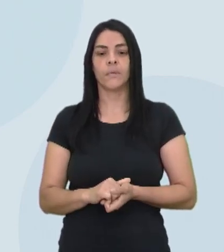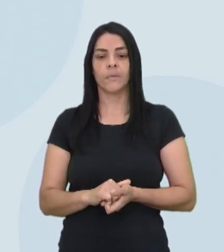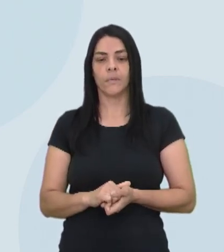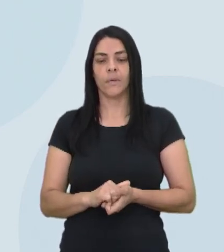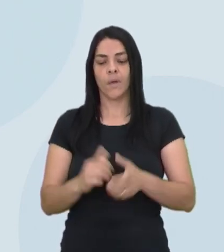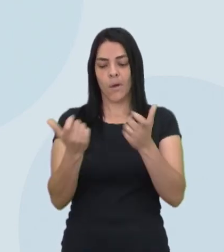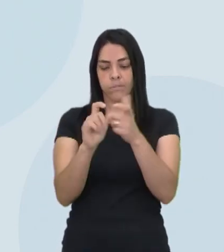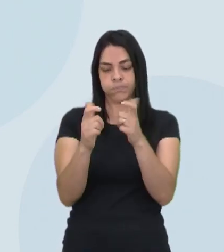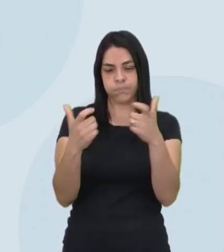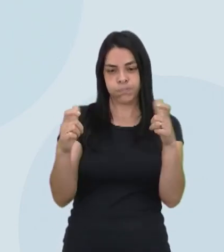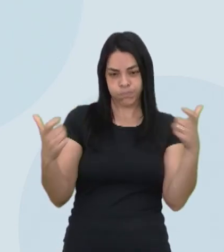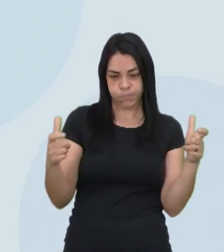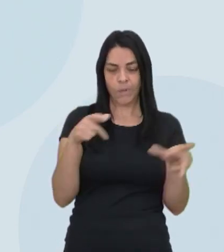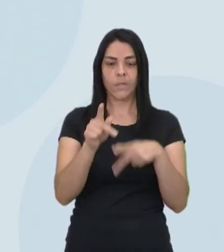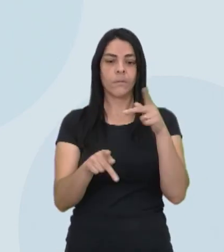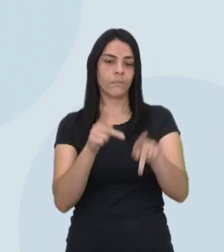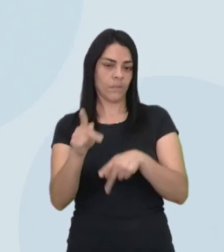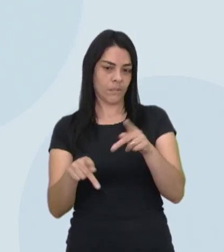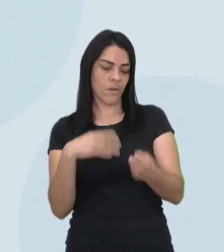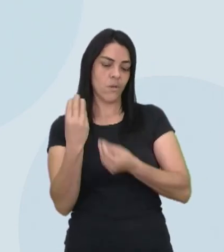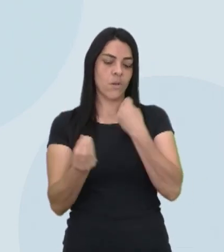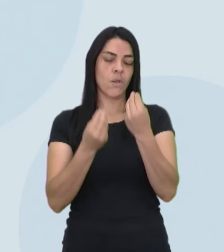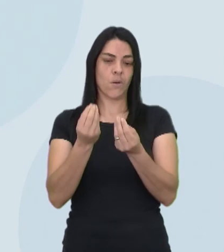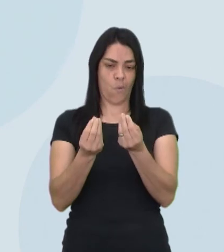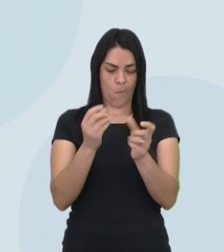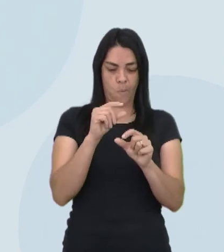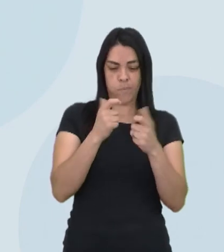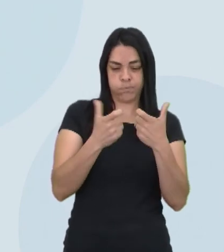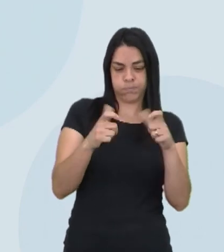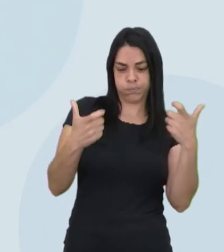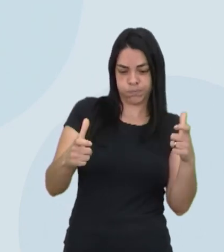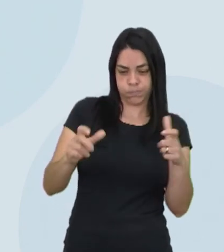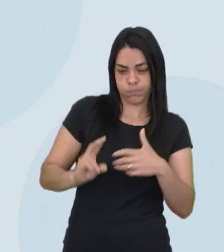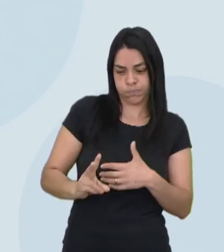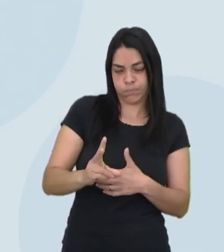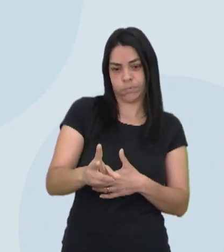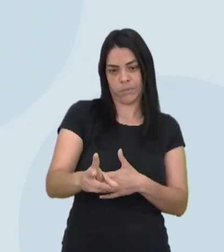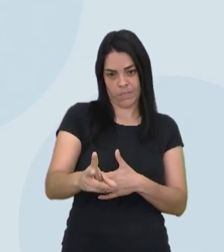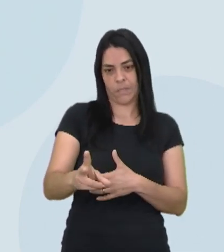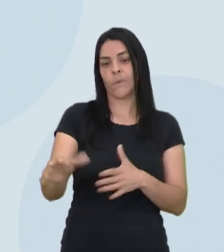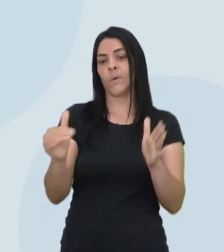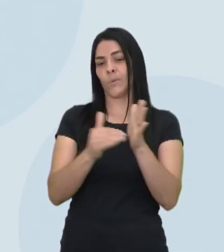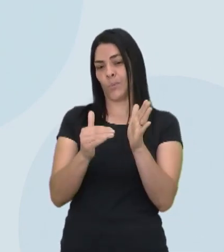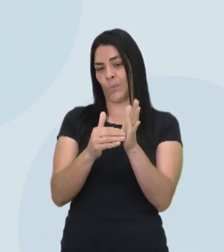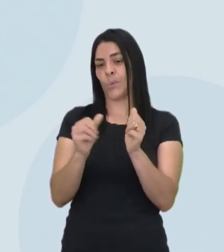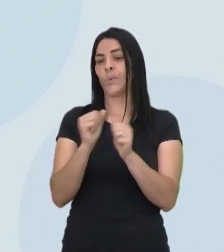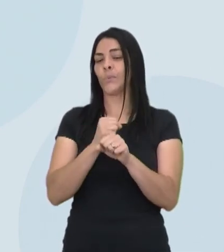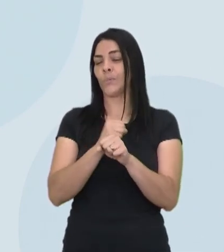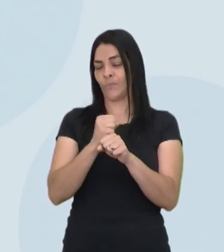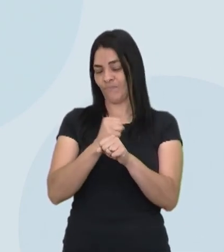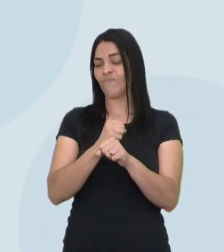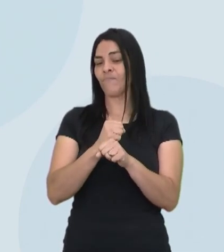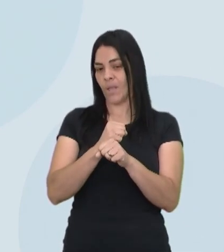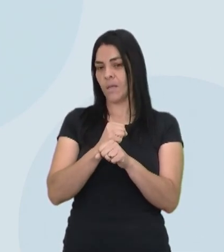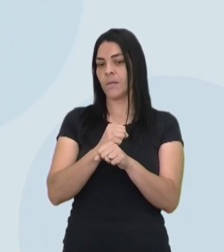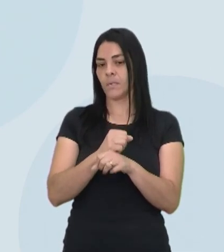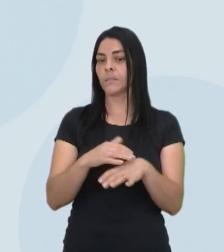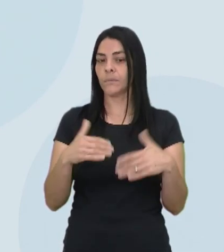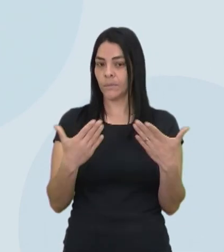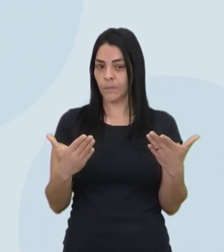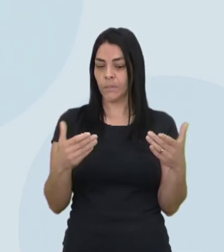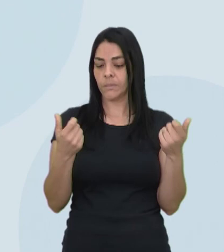desse aumento populacional e como ele tem aumentado cada vez mais nos últimos anos, né? Isso é algo que a gente tem